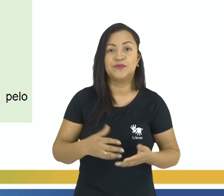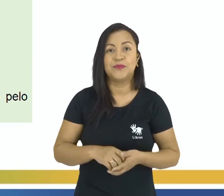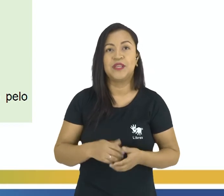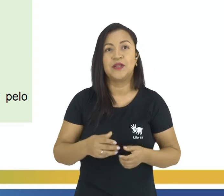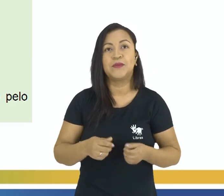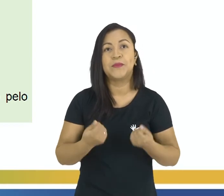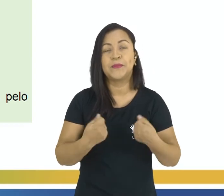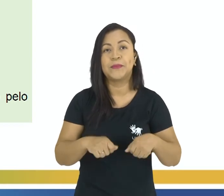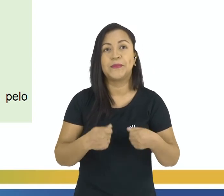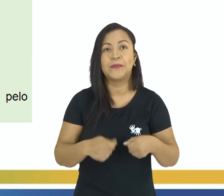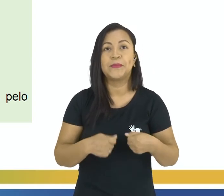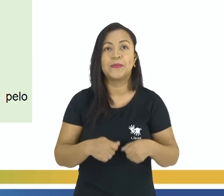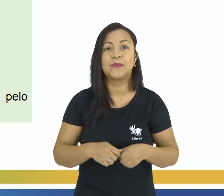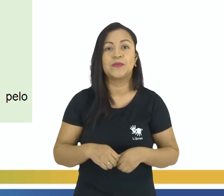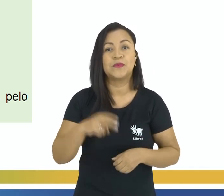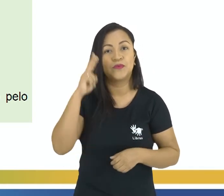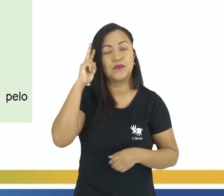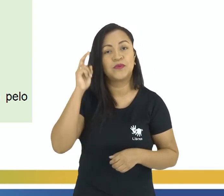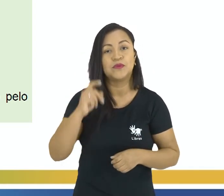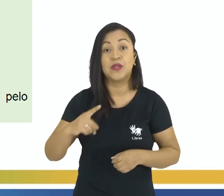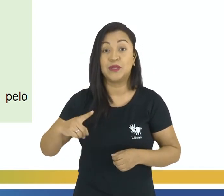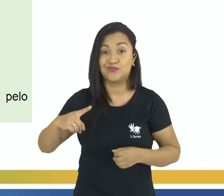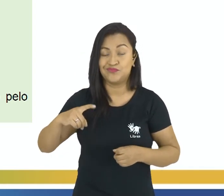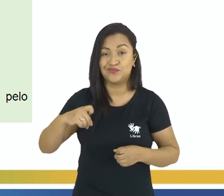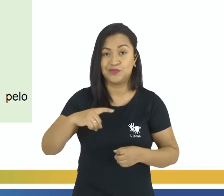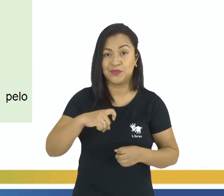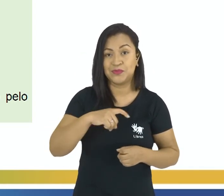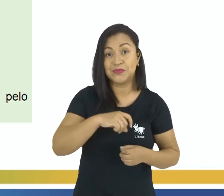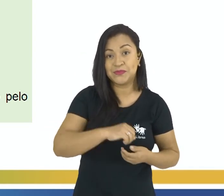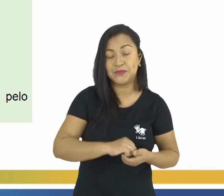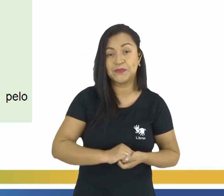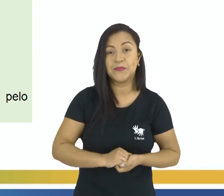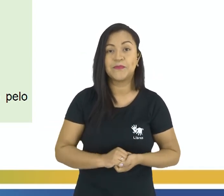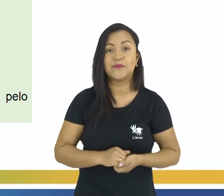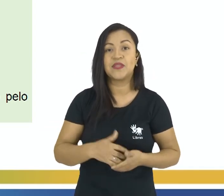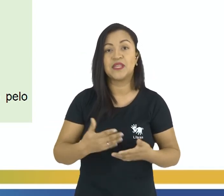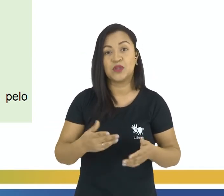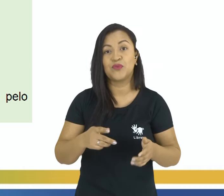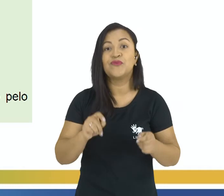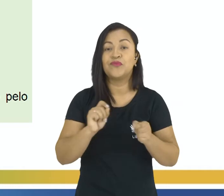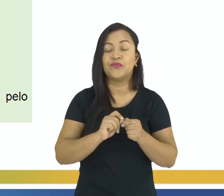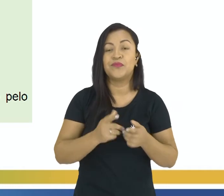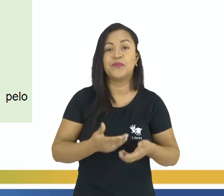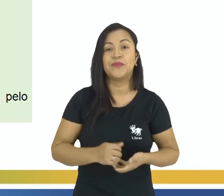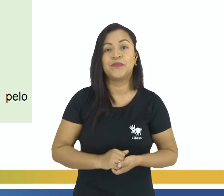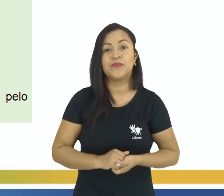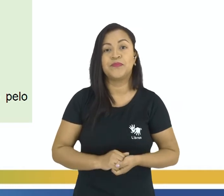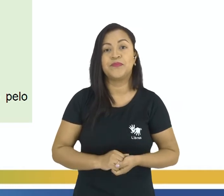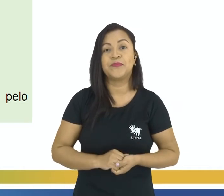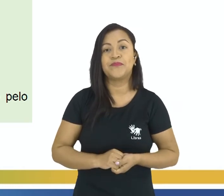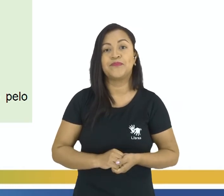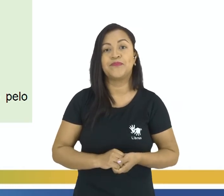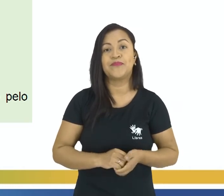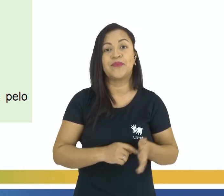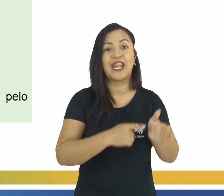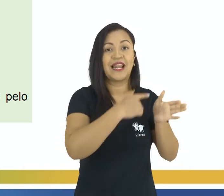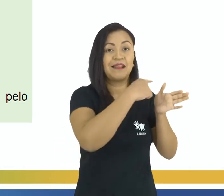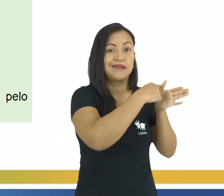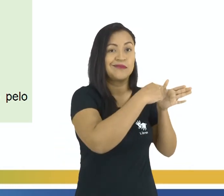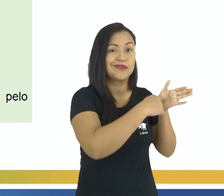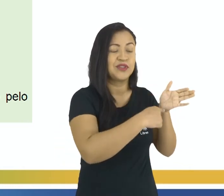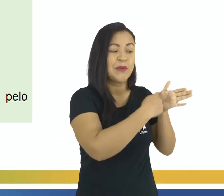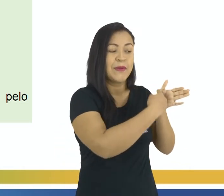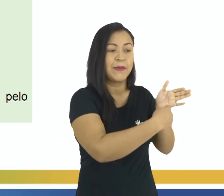sistema, que os gametas masculinos, chamados de espermatozoides, são produzidos. Entre as alternativas a seguir,